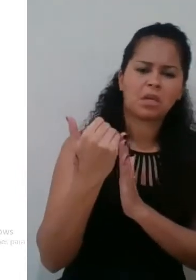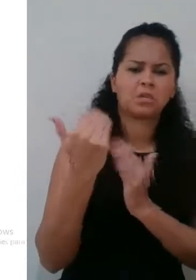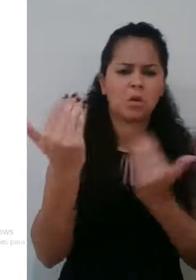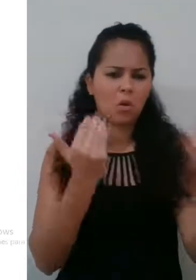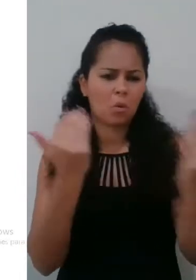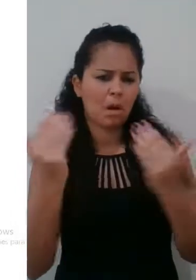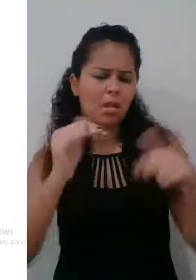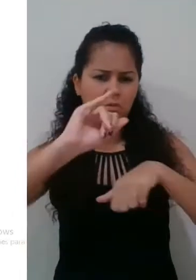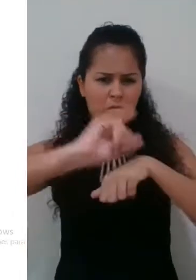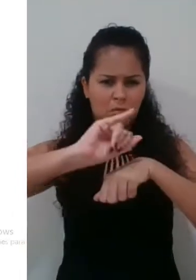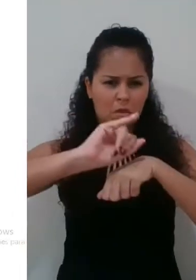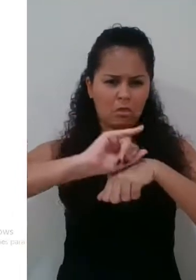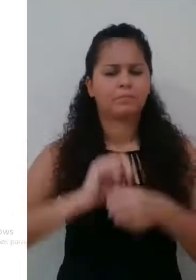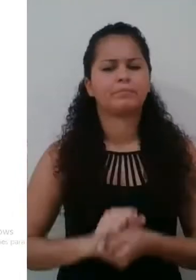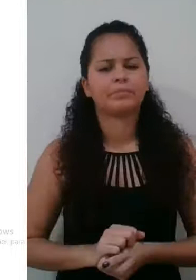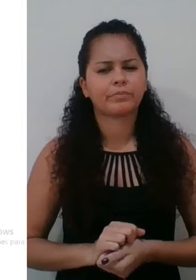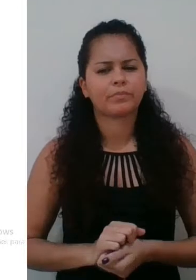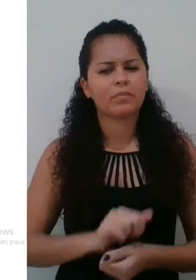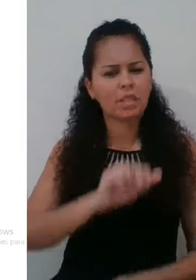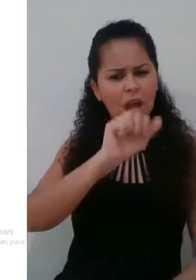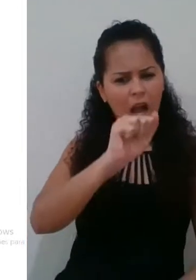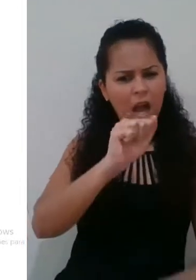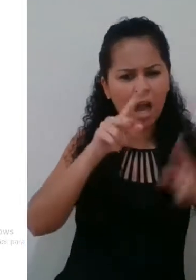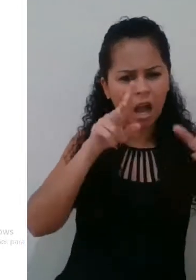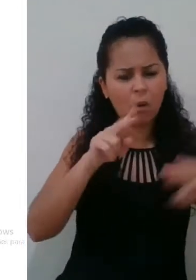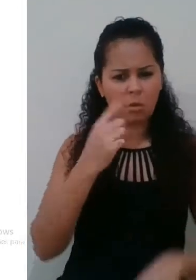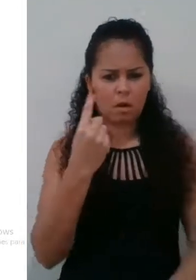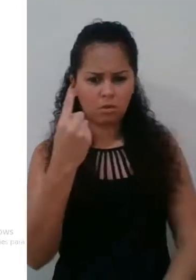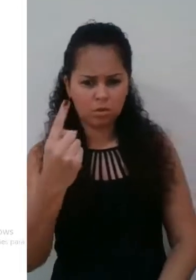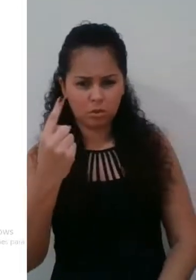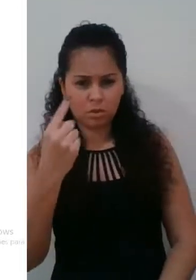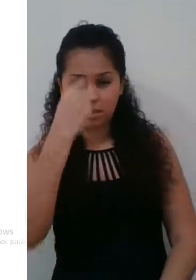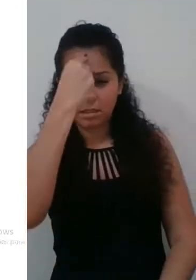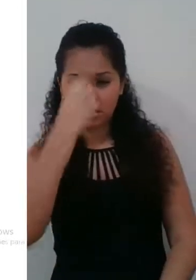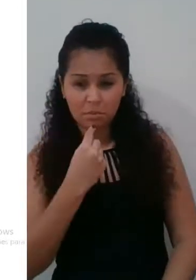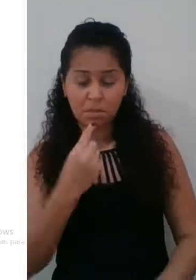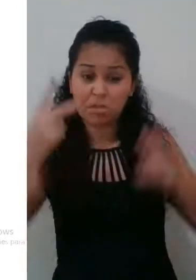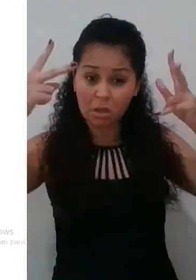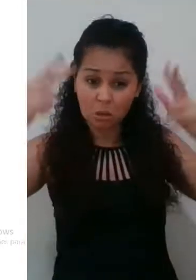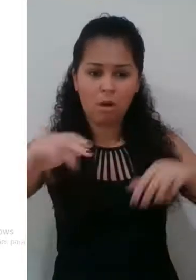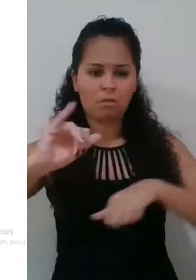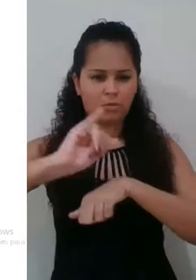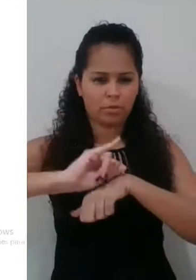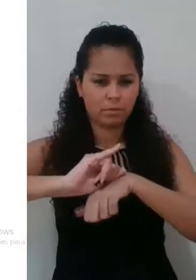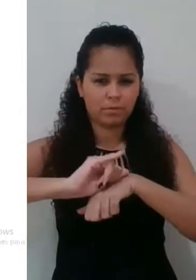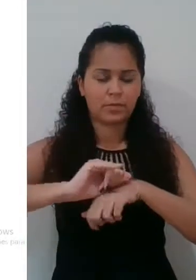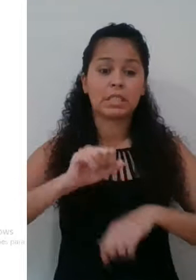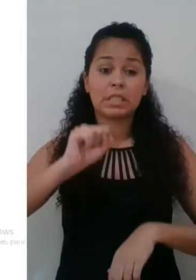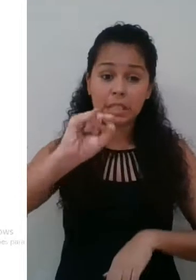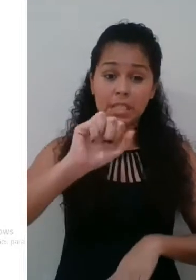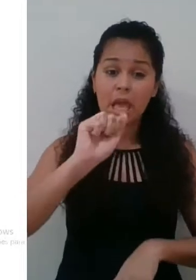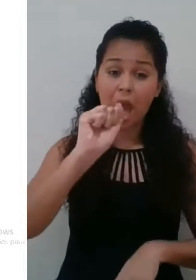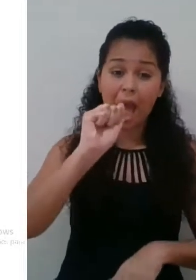objeto, ok? Se o A for igual a 1, a imagem é do mesmo tamanho que o objeto. Se o A for menor que